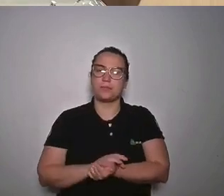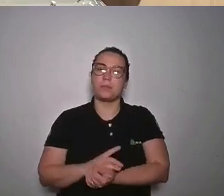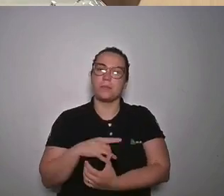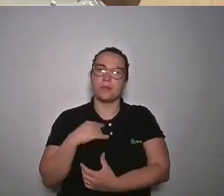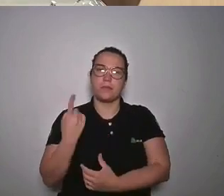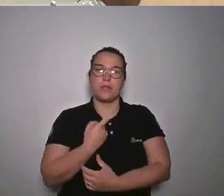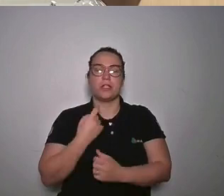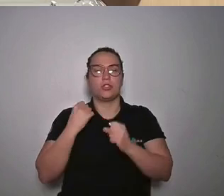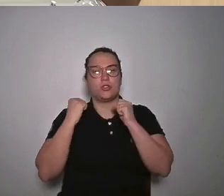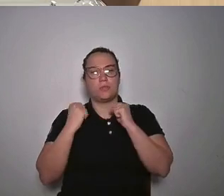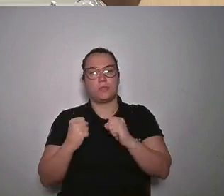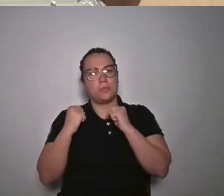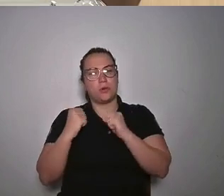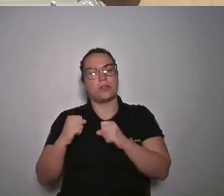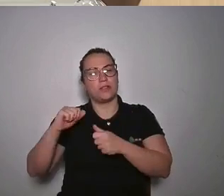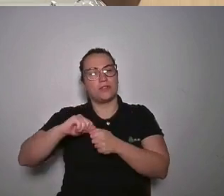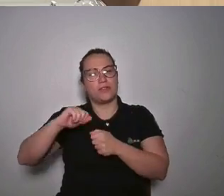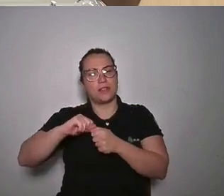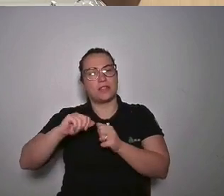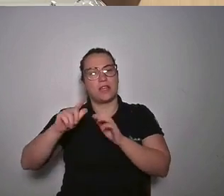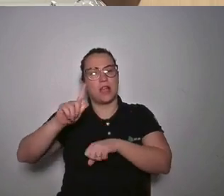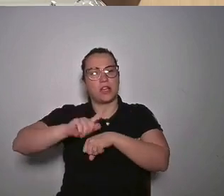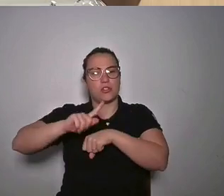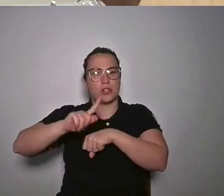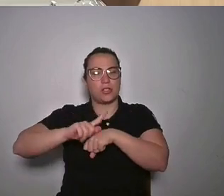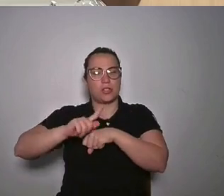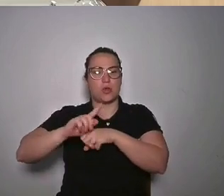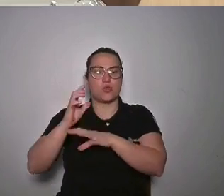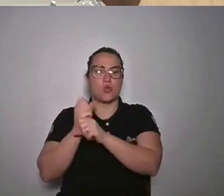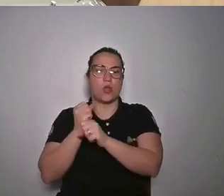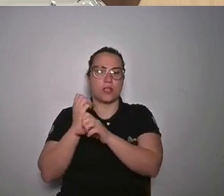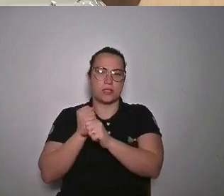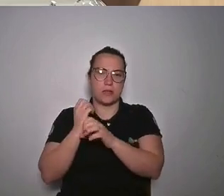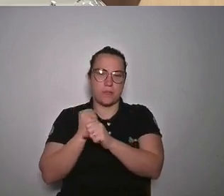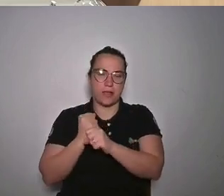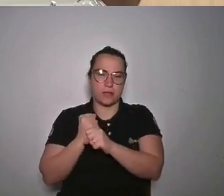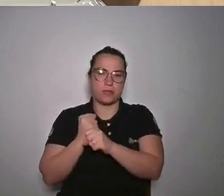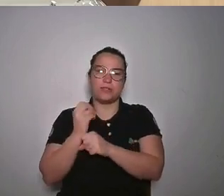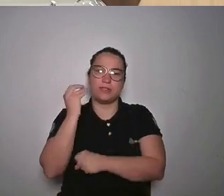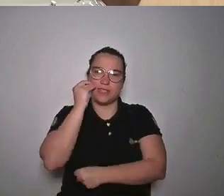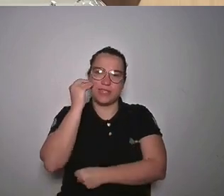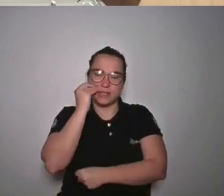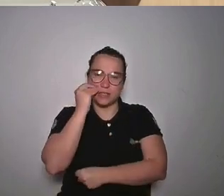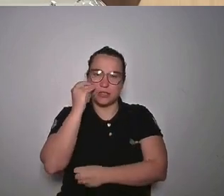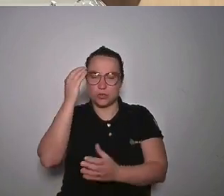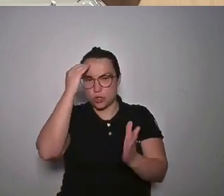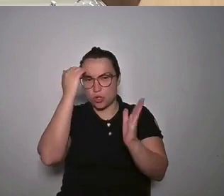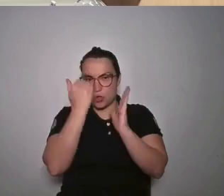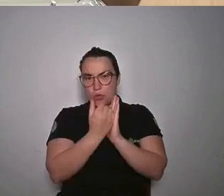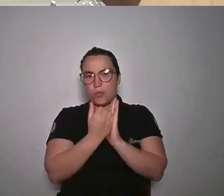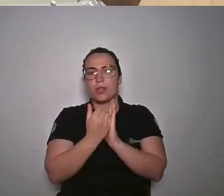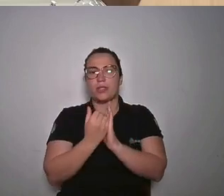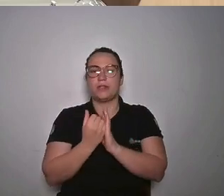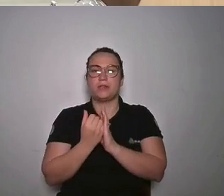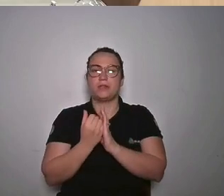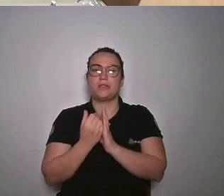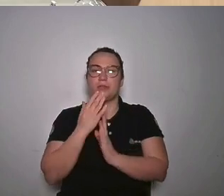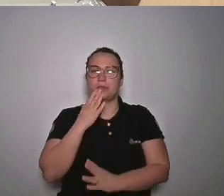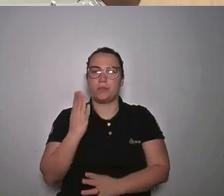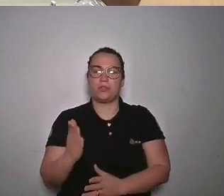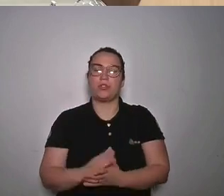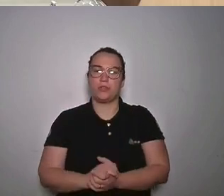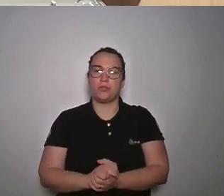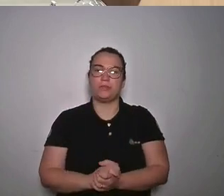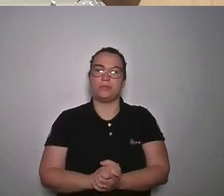possa fazer a gestão desse orçamento, tentando cumprir aquilo que foi pedido.